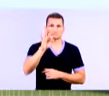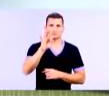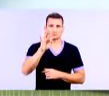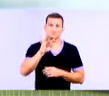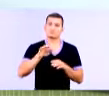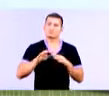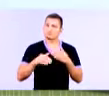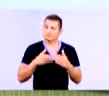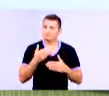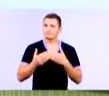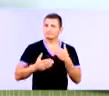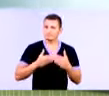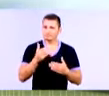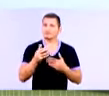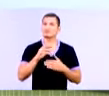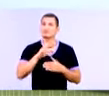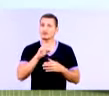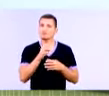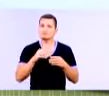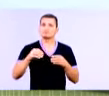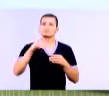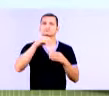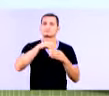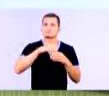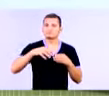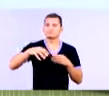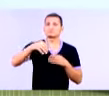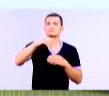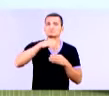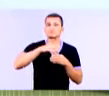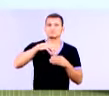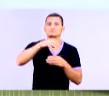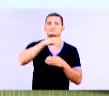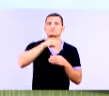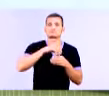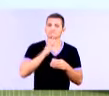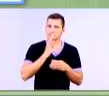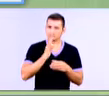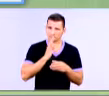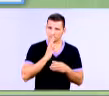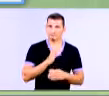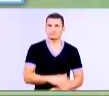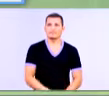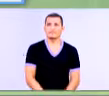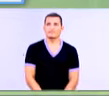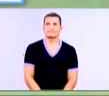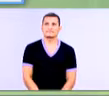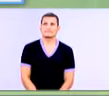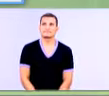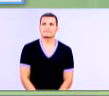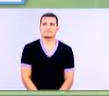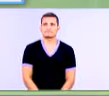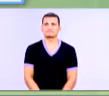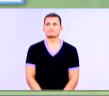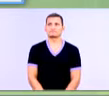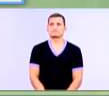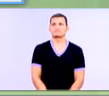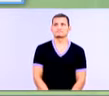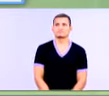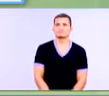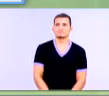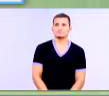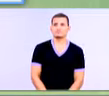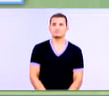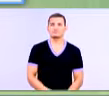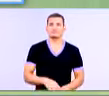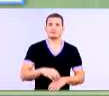inserindo esse conhecimento no nosso conteúdo aqui, tá, gente? Voltando aqui, eu fiz um exemplo, foi passado um exemplo para vocês,